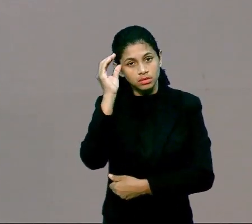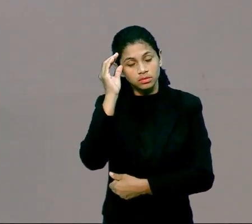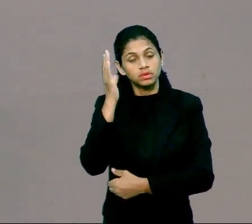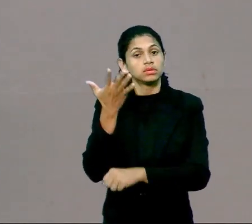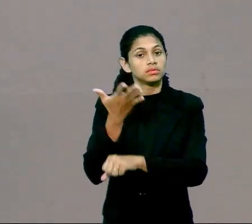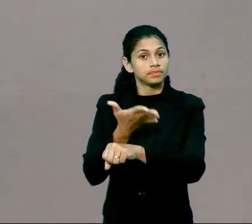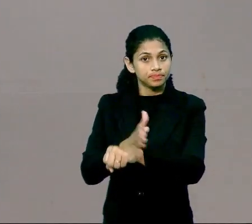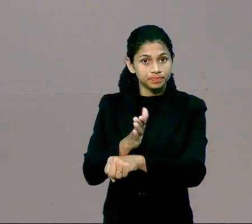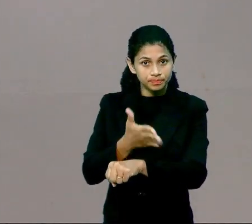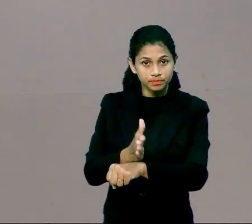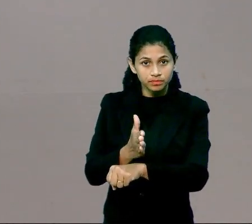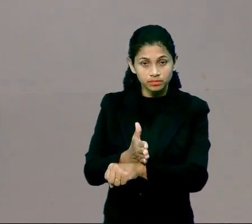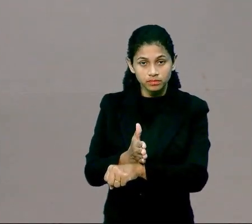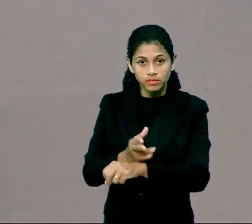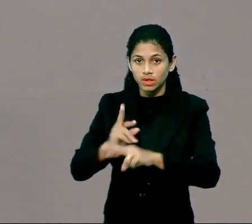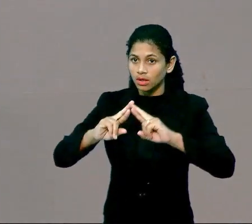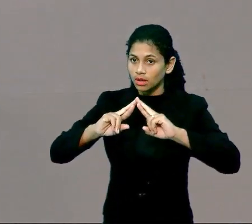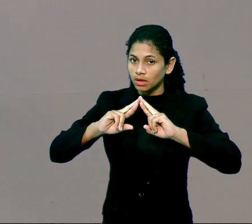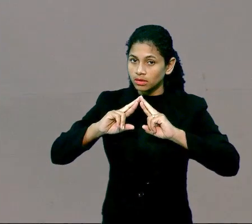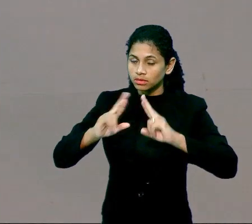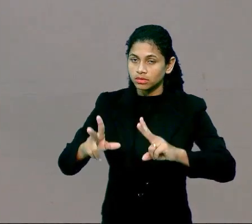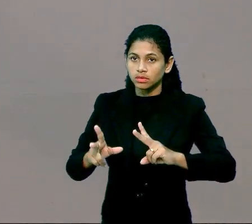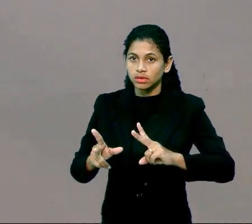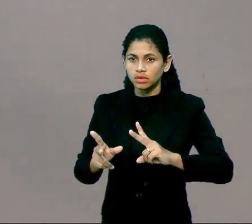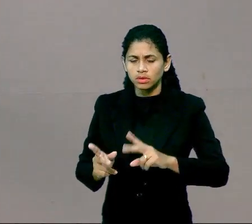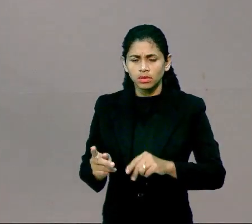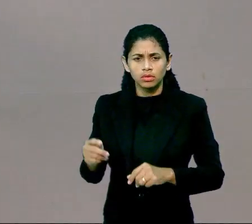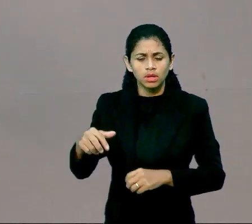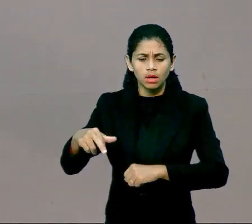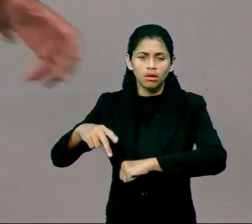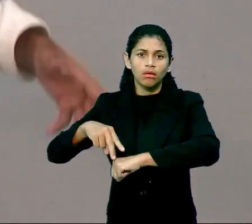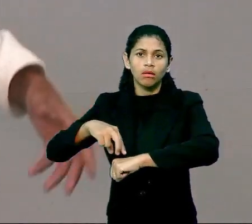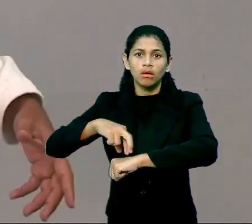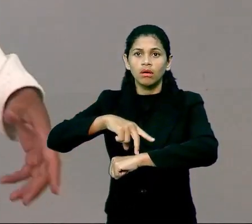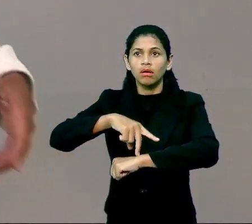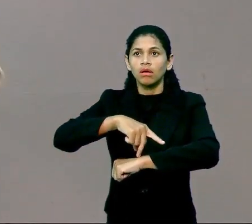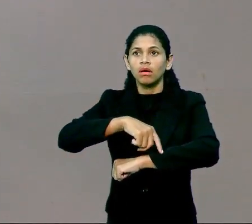prática, que é muito diferente de eu estar no meio da rua, vir um cara com uma